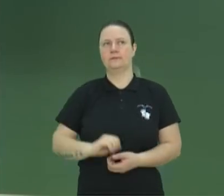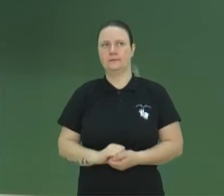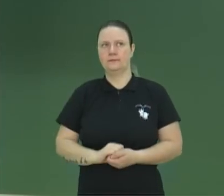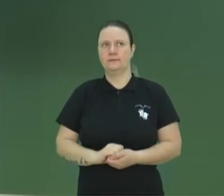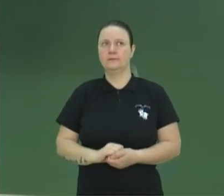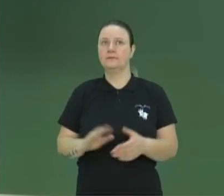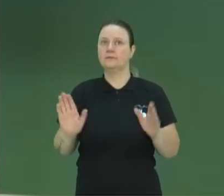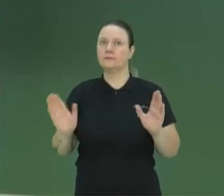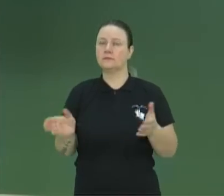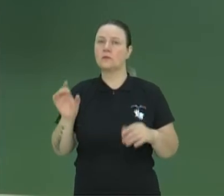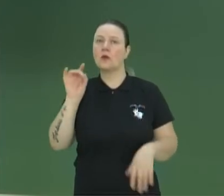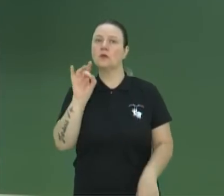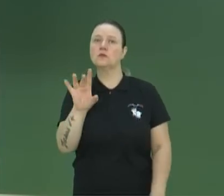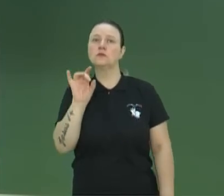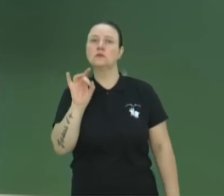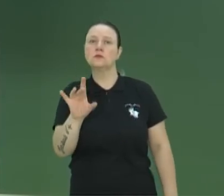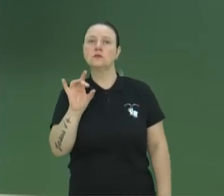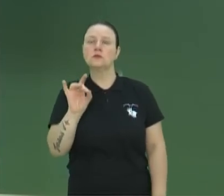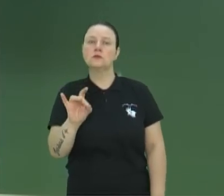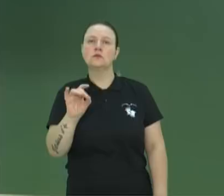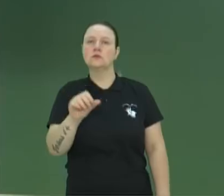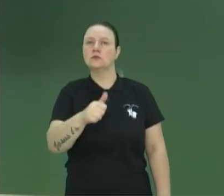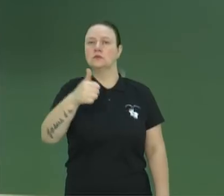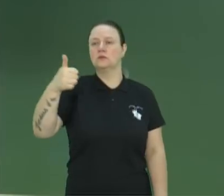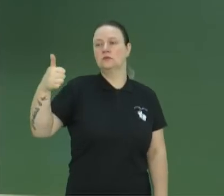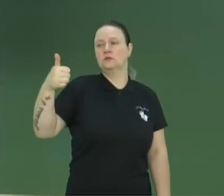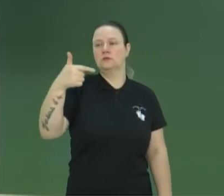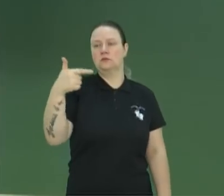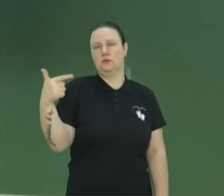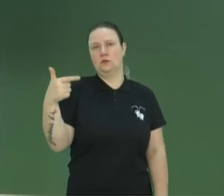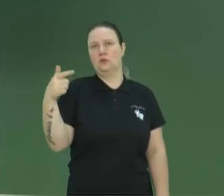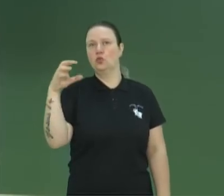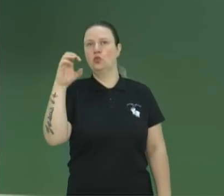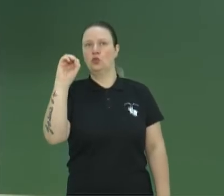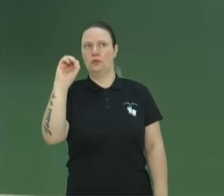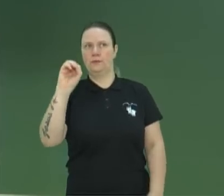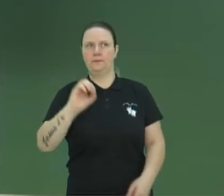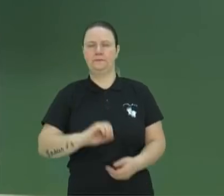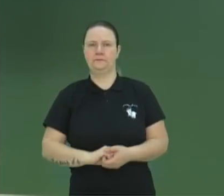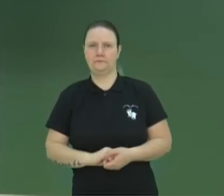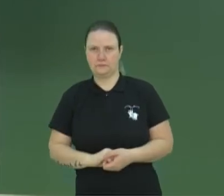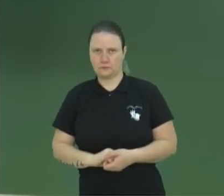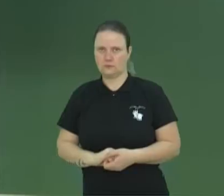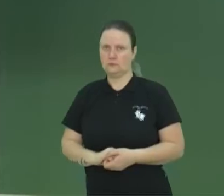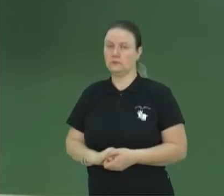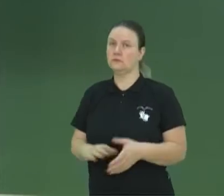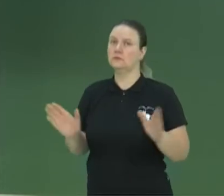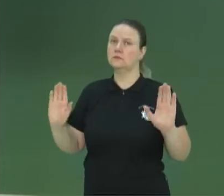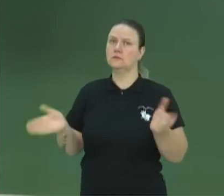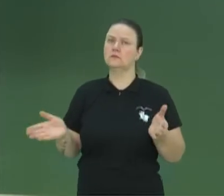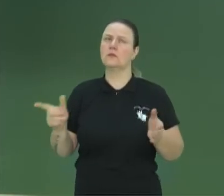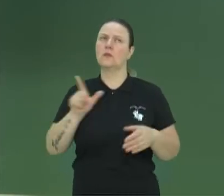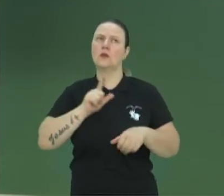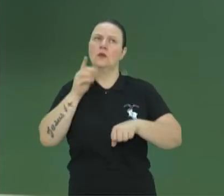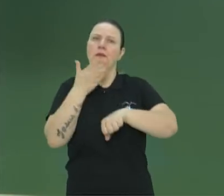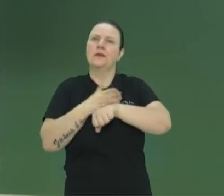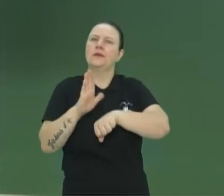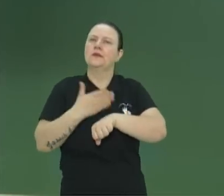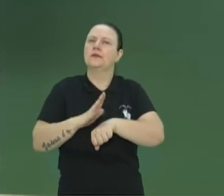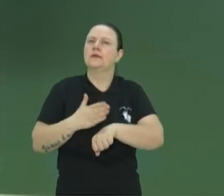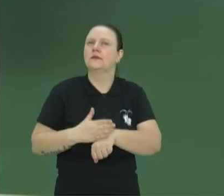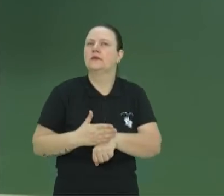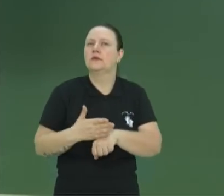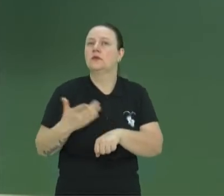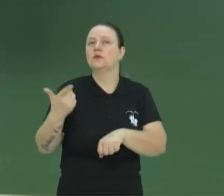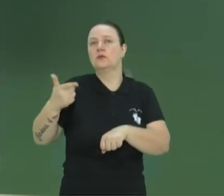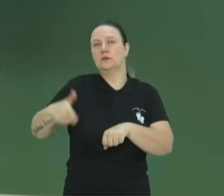minha matriz de identidade, tem apenas 12 elementos nulos, tudo bem? Agora aqui eu tenho um exercício, ó. Novamente